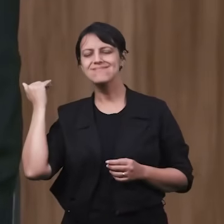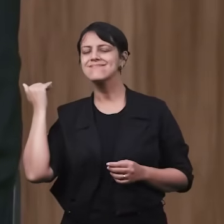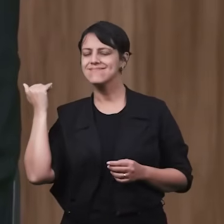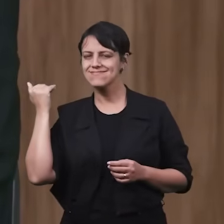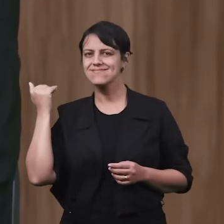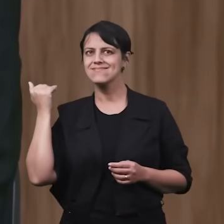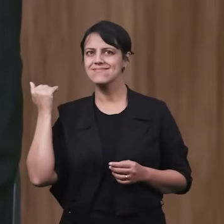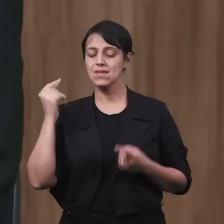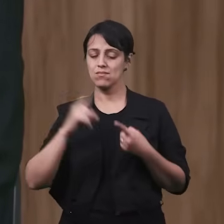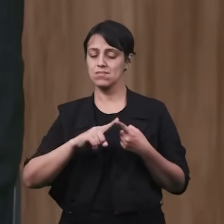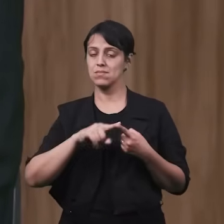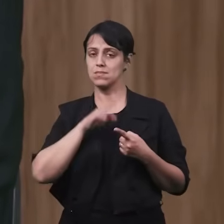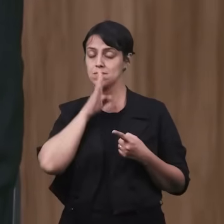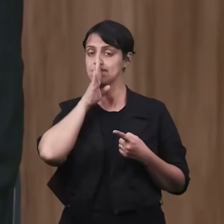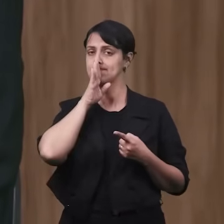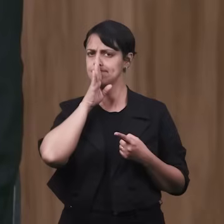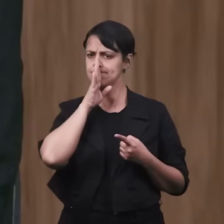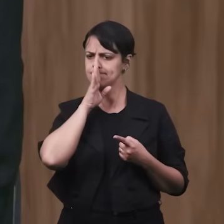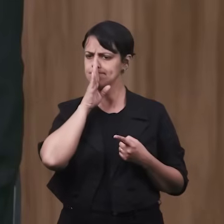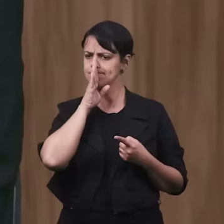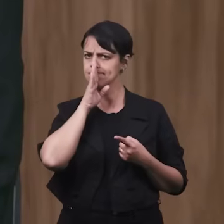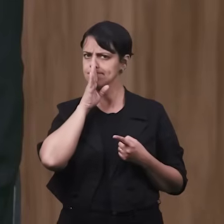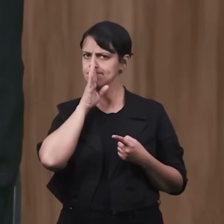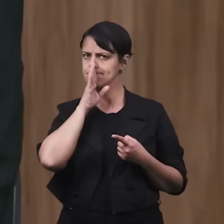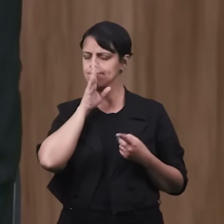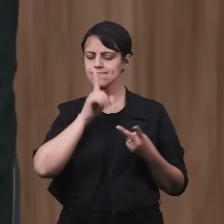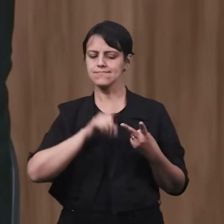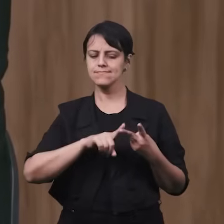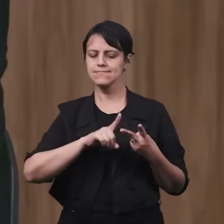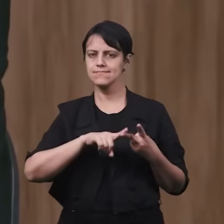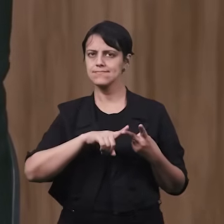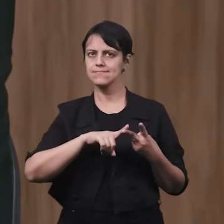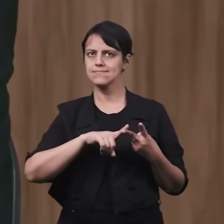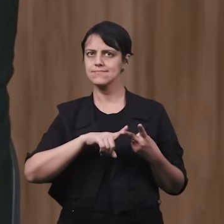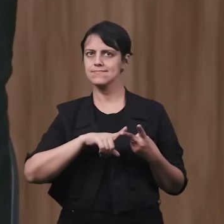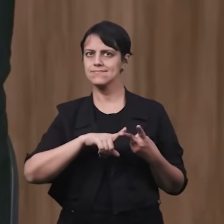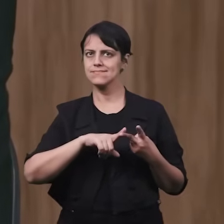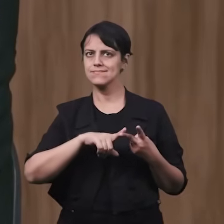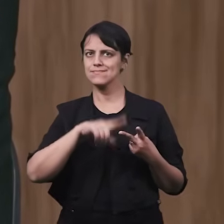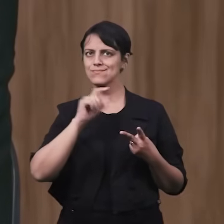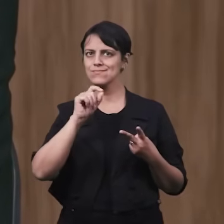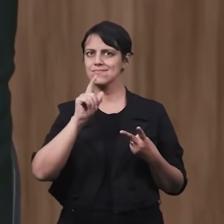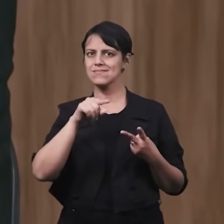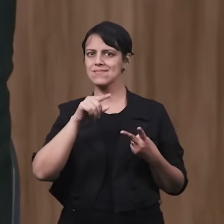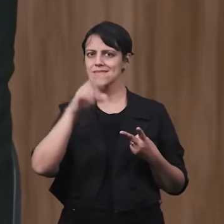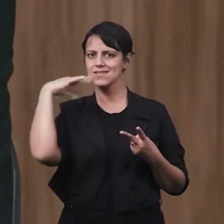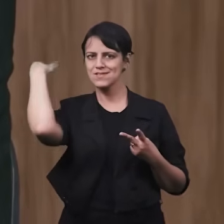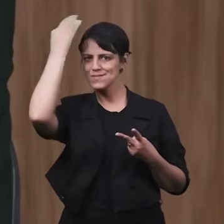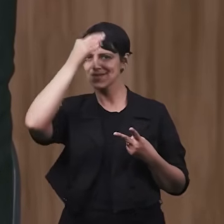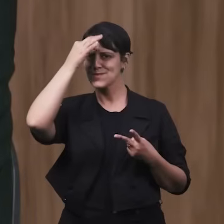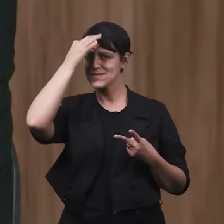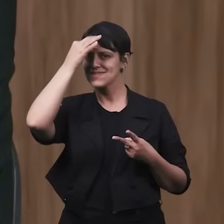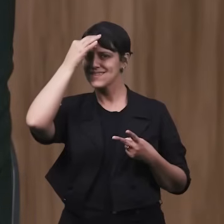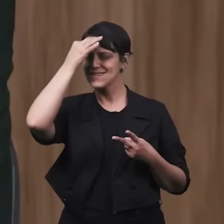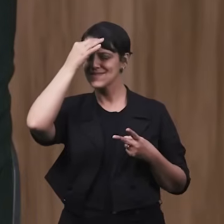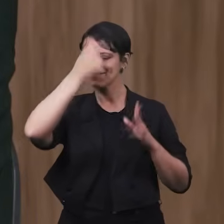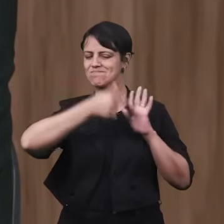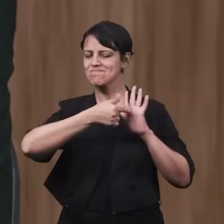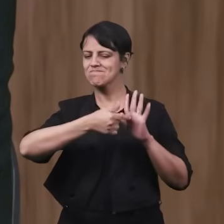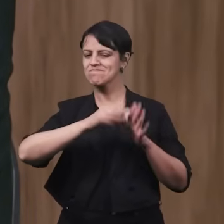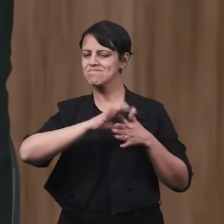Duas coisas, ficar quieto, não falar e se precipitar, e a segunda coisa, como você disse, a direção do Espírito